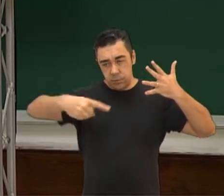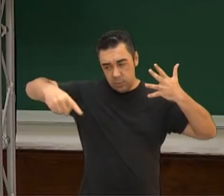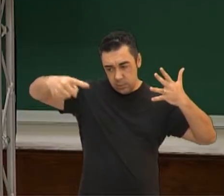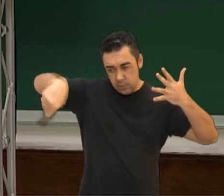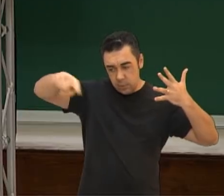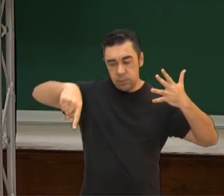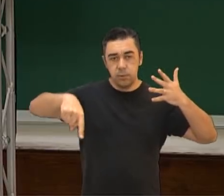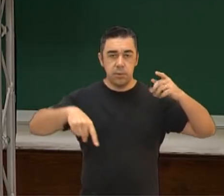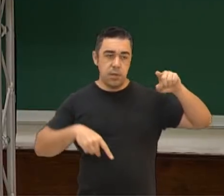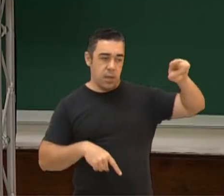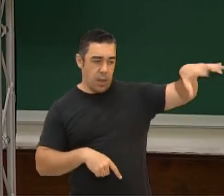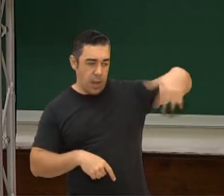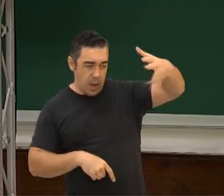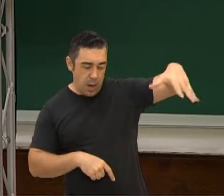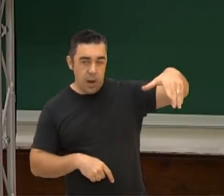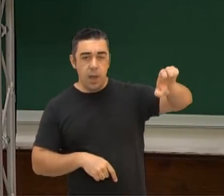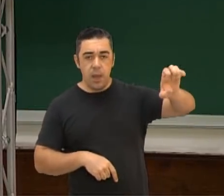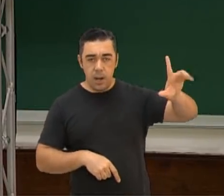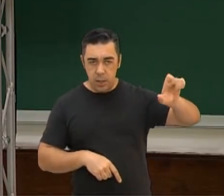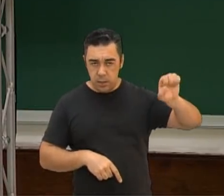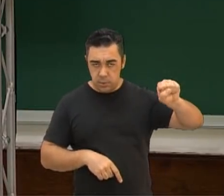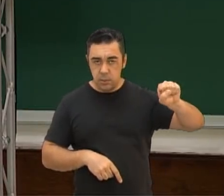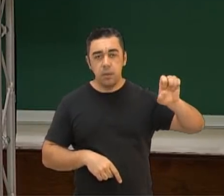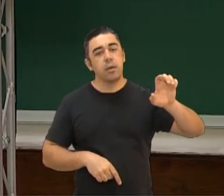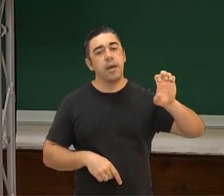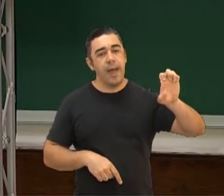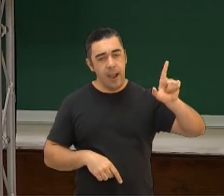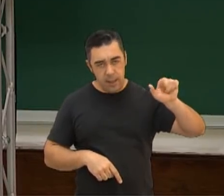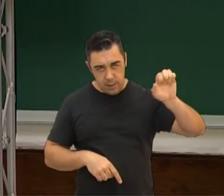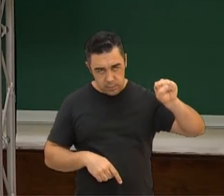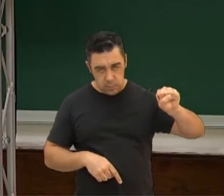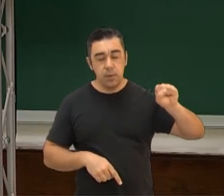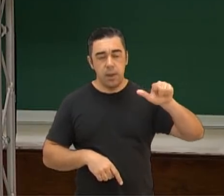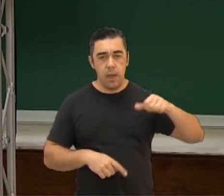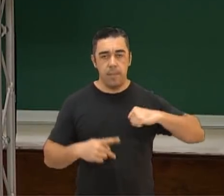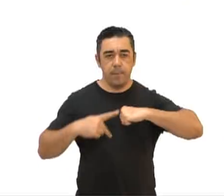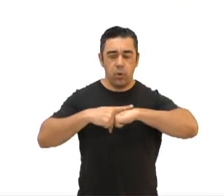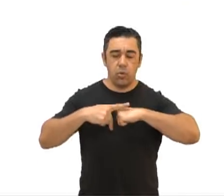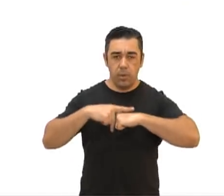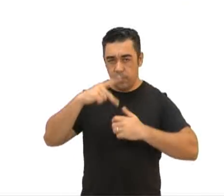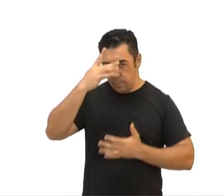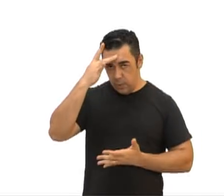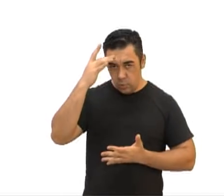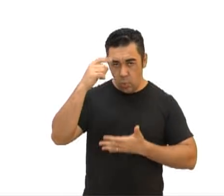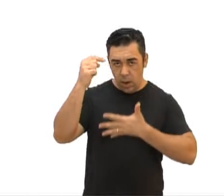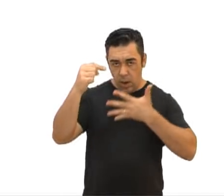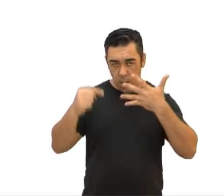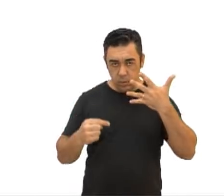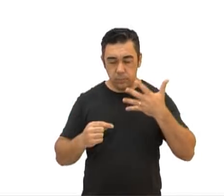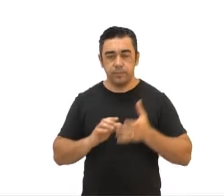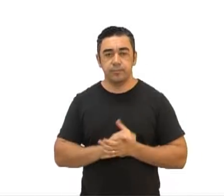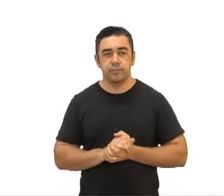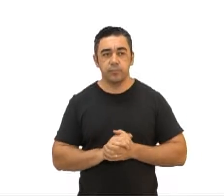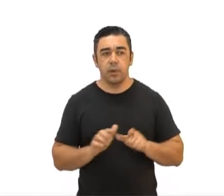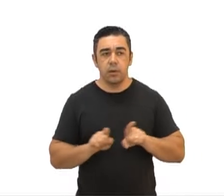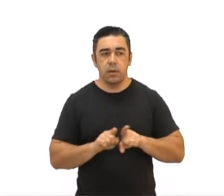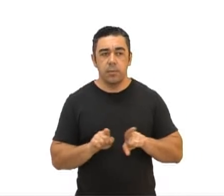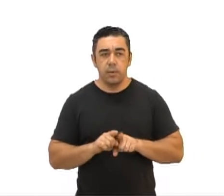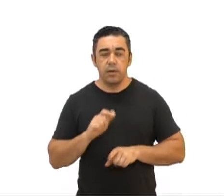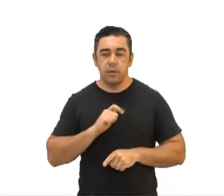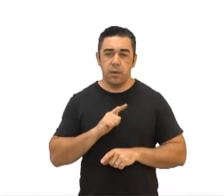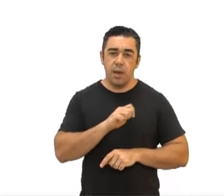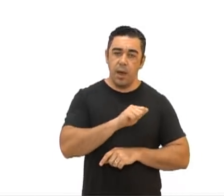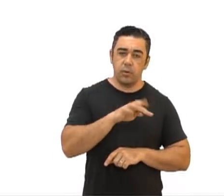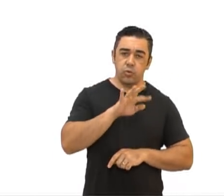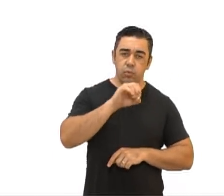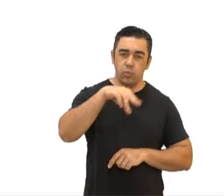eles ou elas. Então, esses são pronomes pessoais do caso reto. E nós temos os pronomes no caso oblíquo, átono,